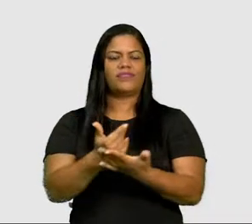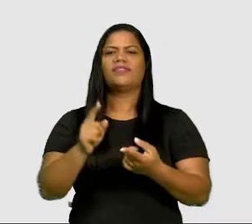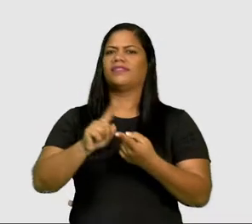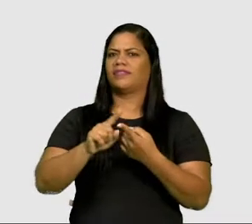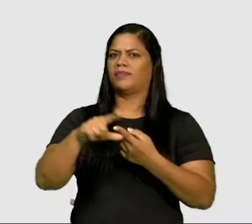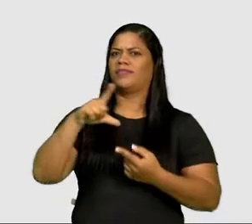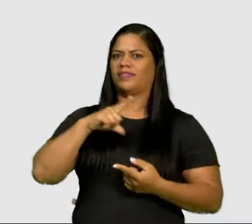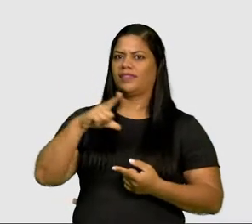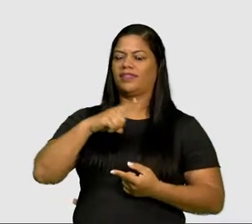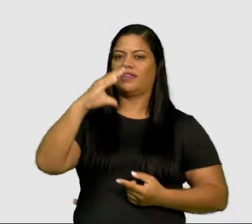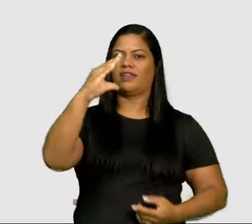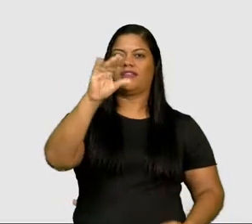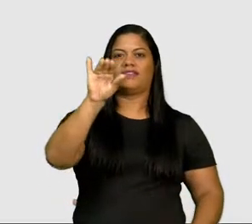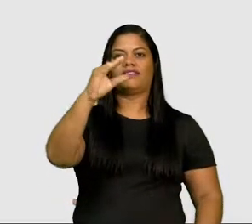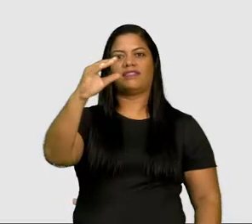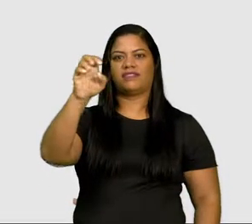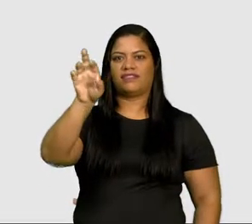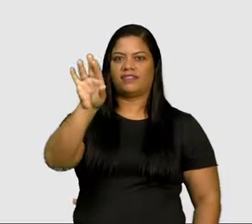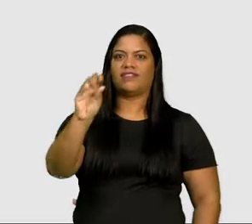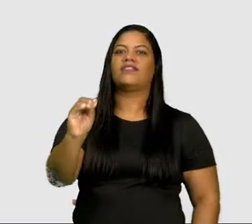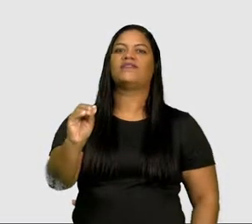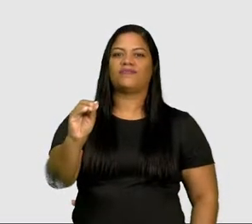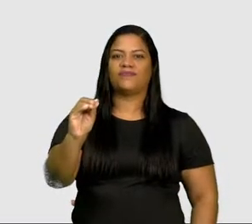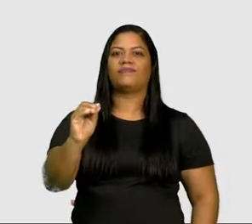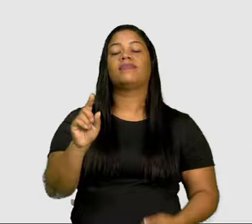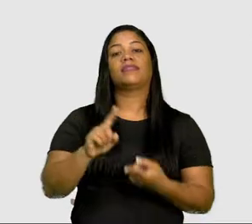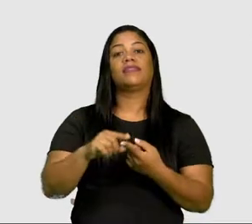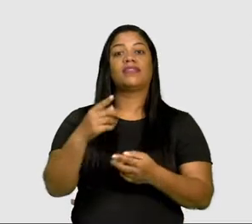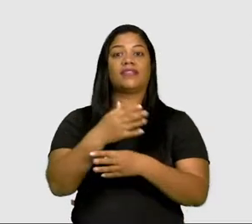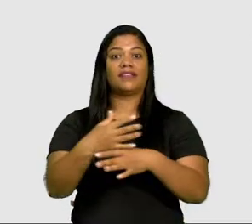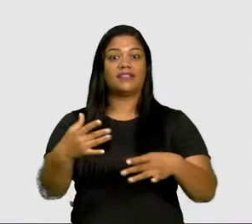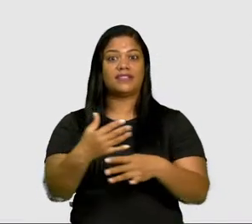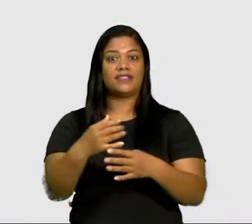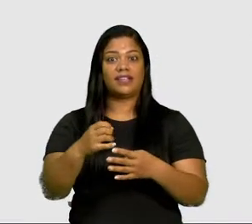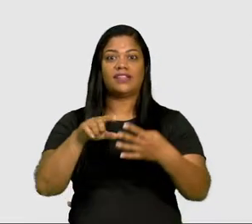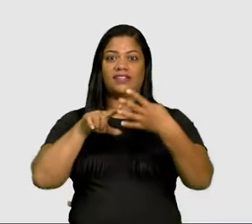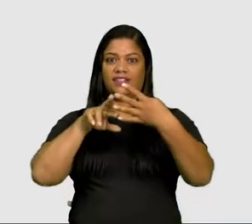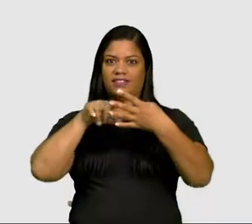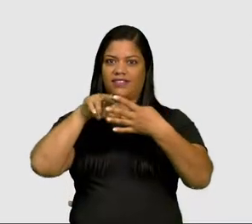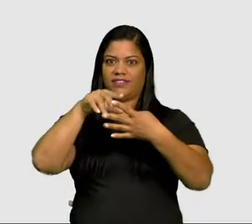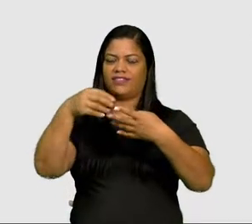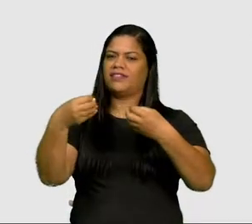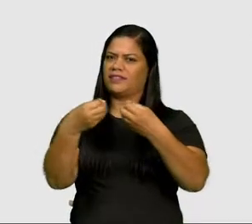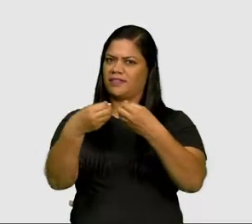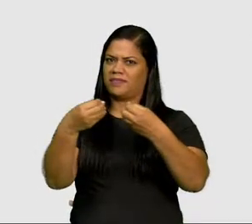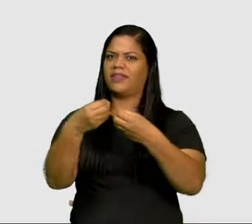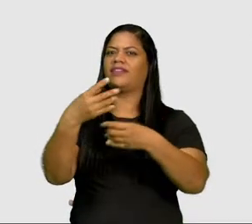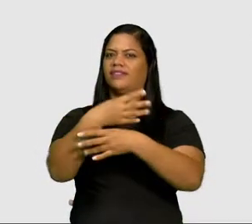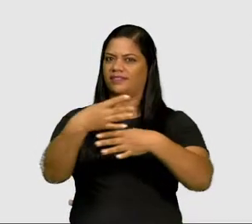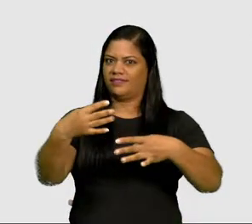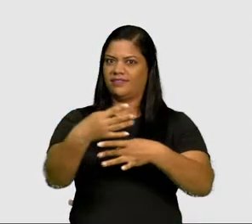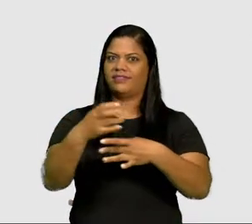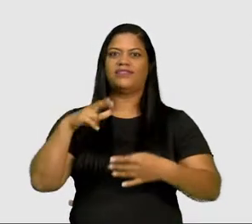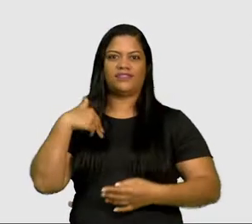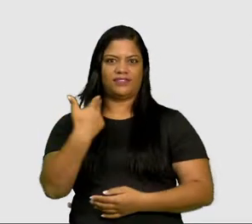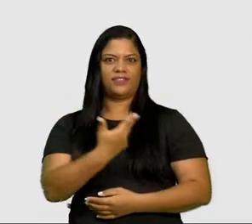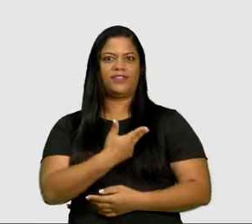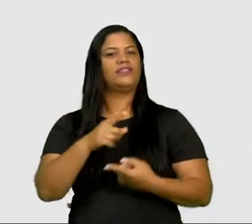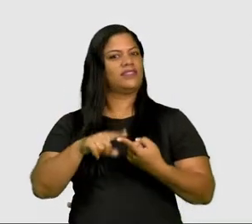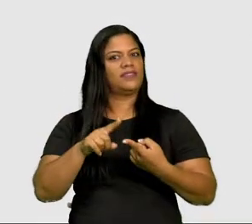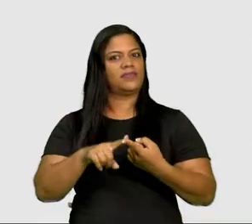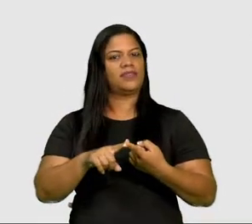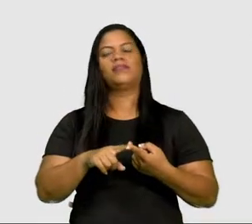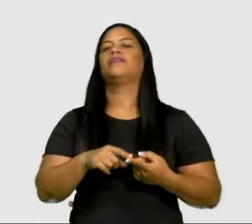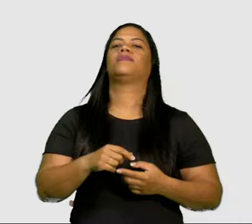também tem Cícero dos Santos Dias. Ele é da cidade de Escada. Mora aqui, né? Pertinho da gente também,